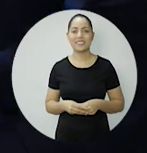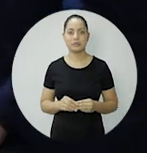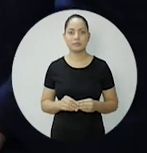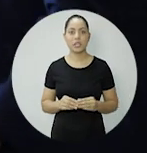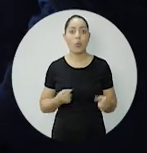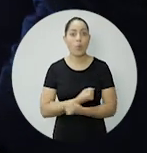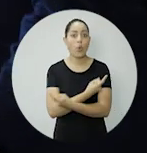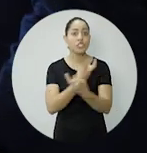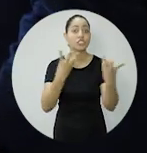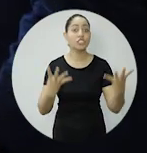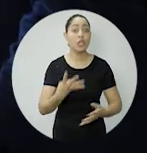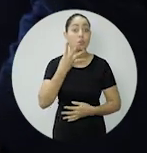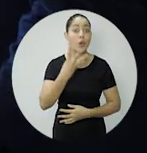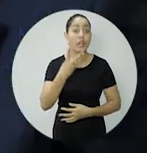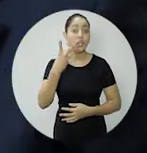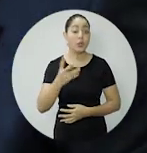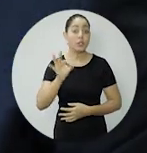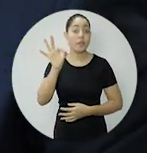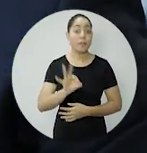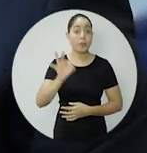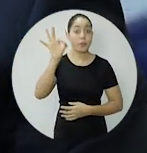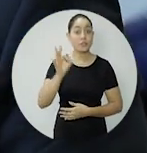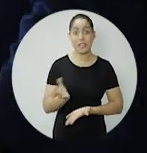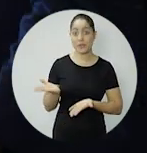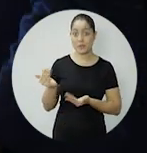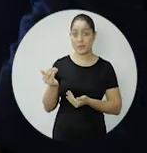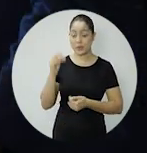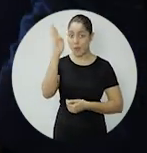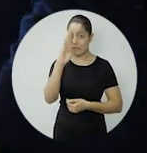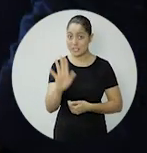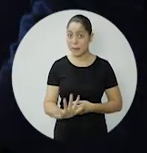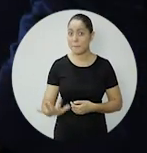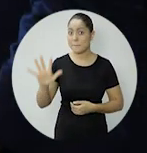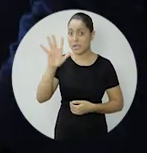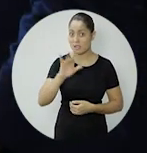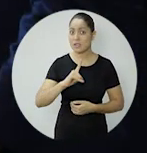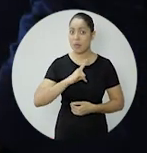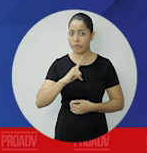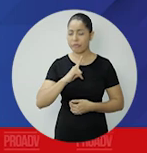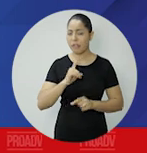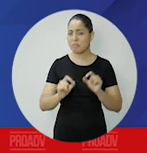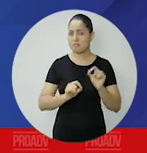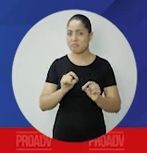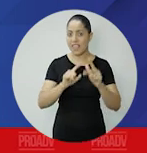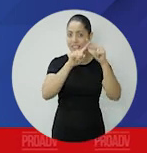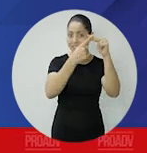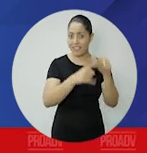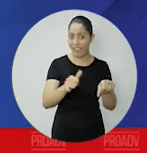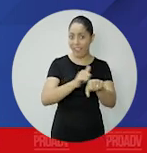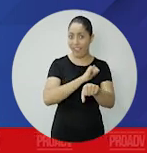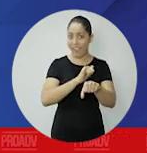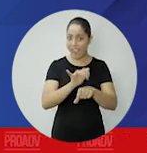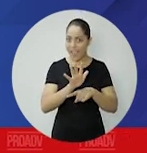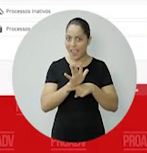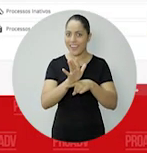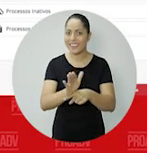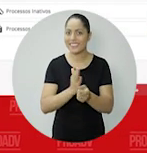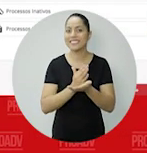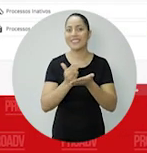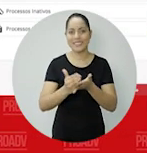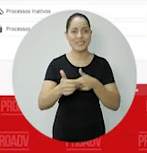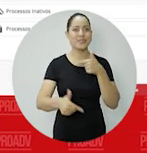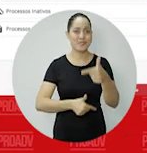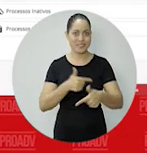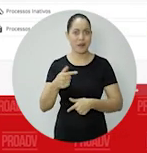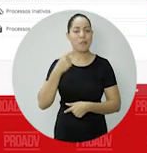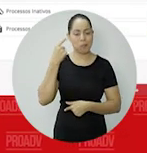E num universo de 42% de jovens advogados e advogadas no Brasil, também tem ferramenta digital para auxiliá-los